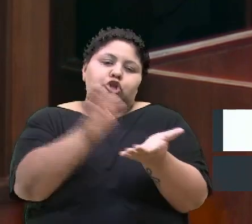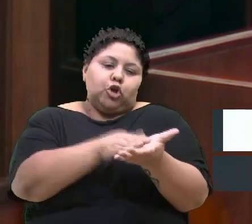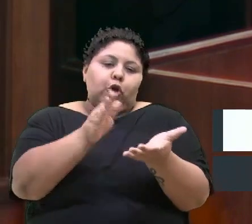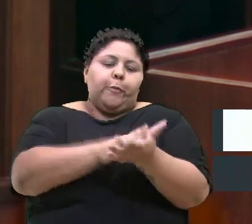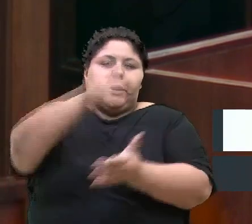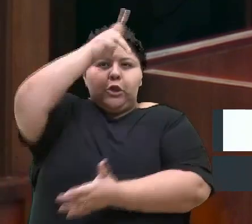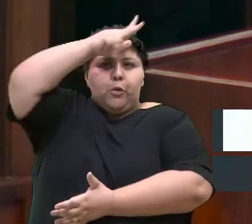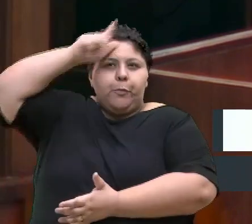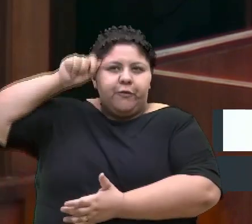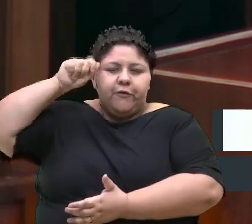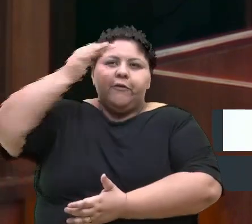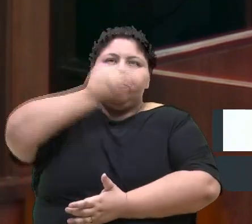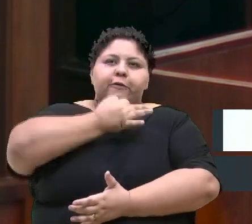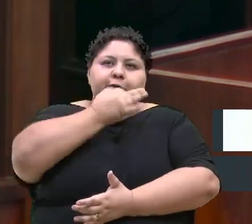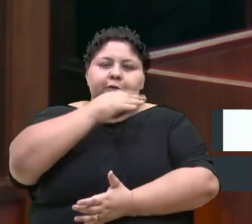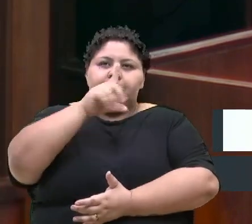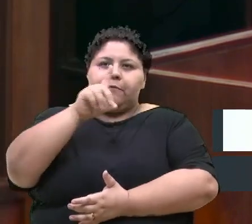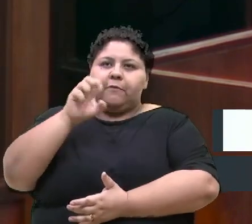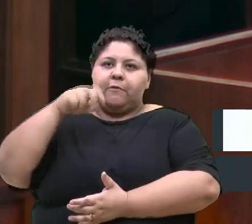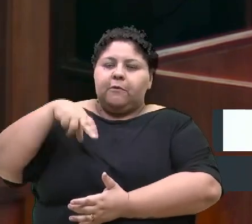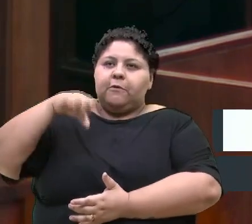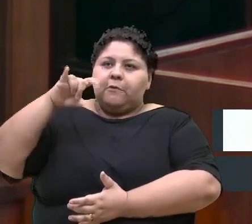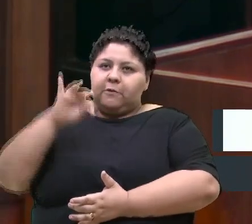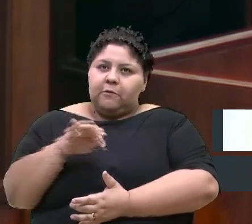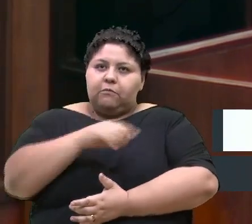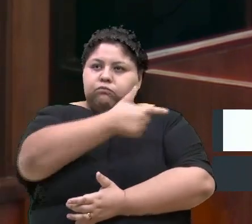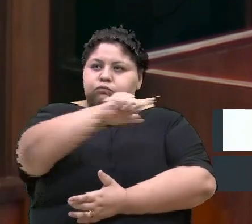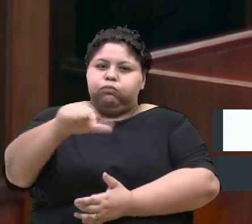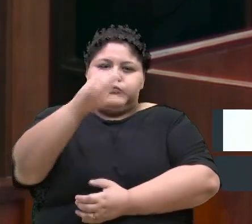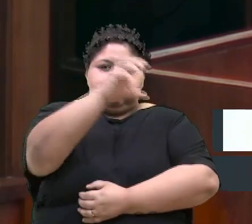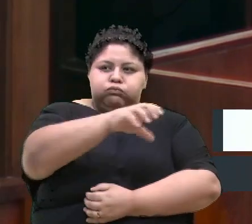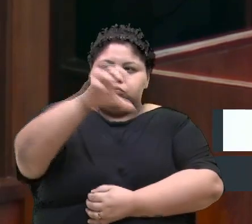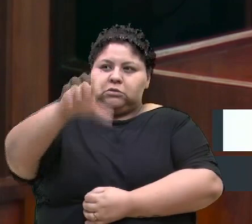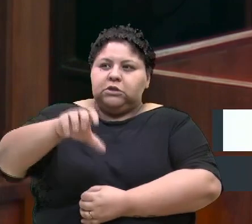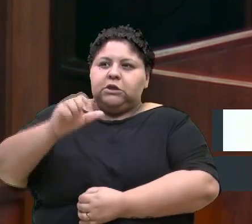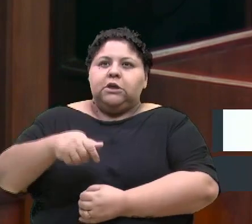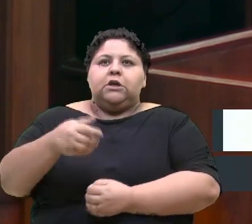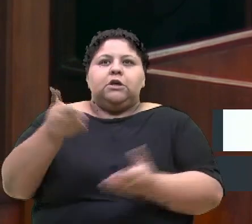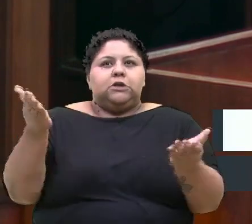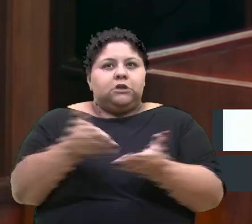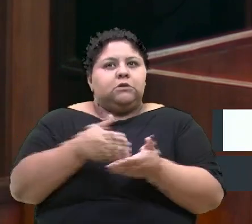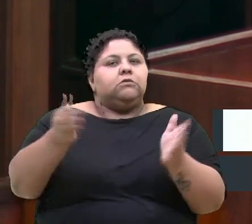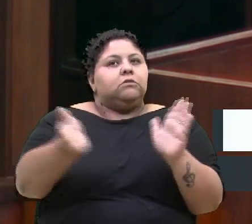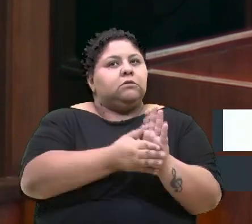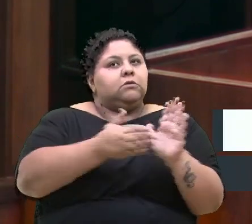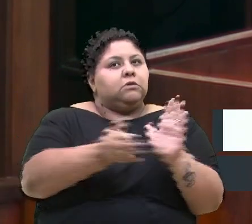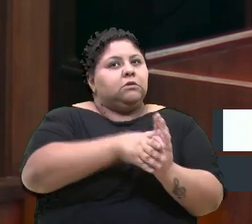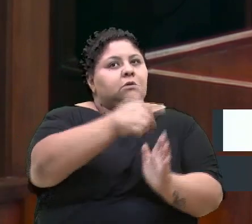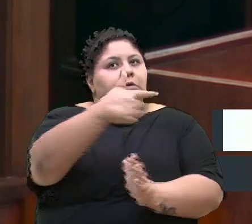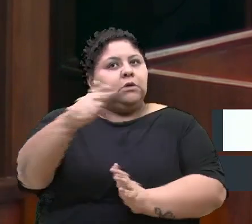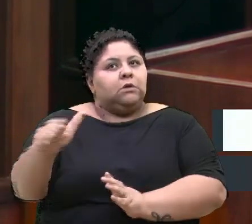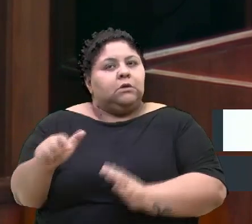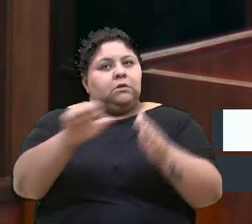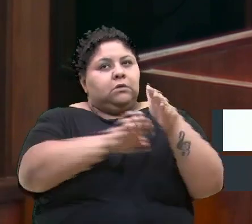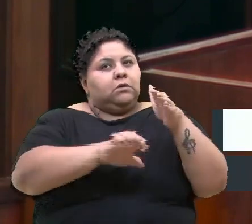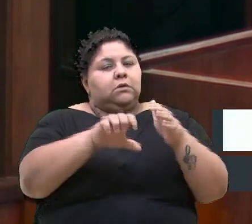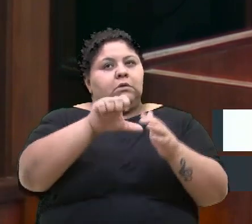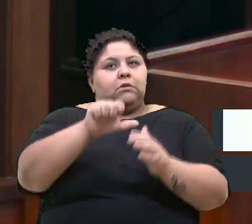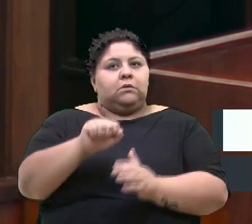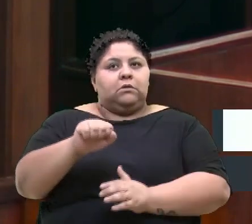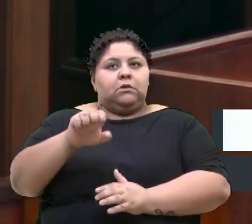Sul, DENIT e os outros órgãos já cobraram da Sulgás para que se retire essa tubulação